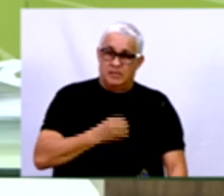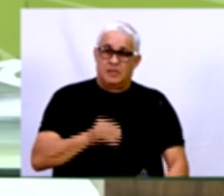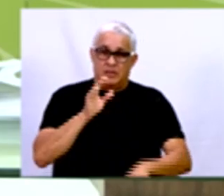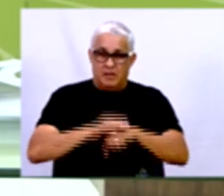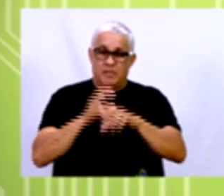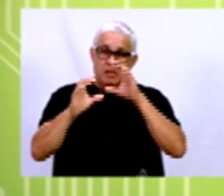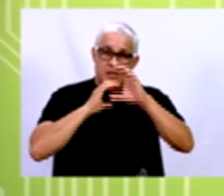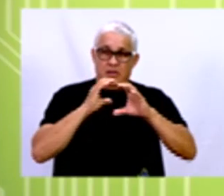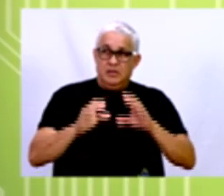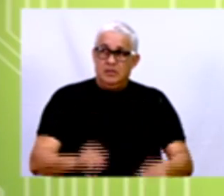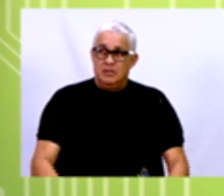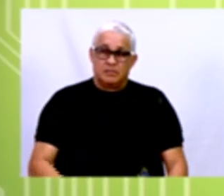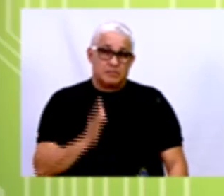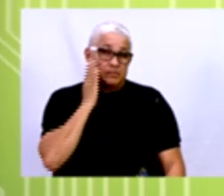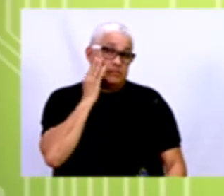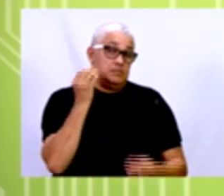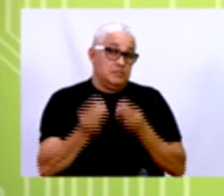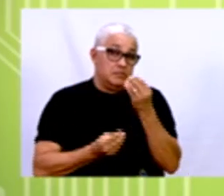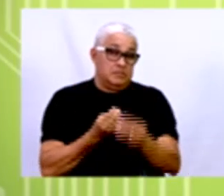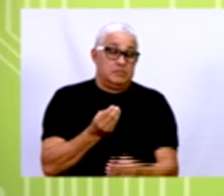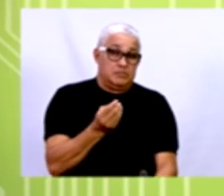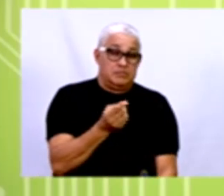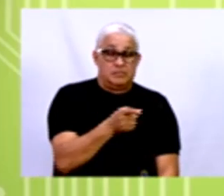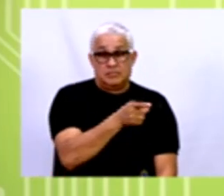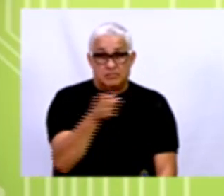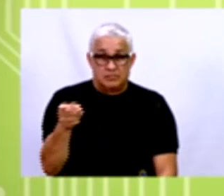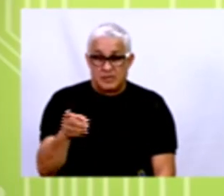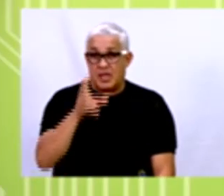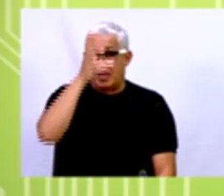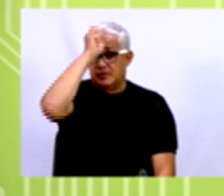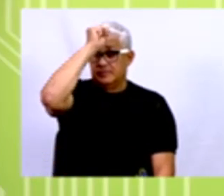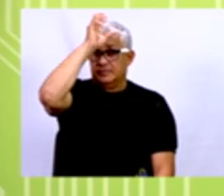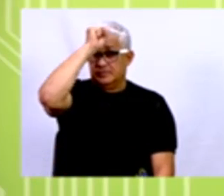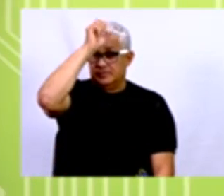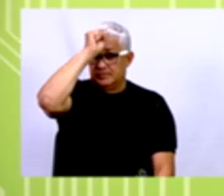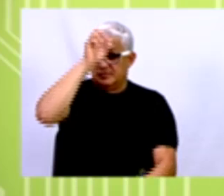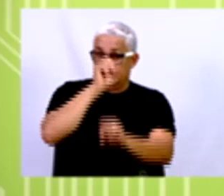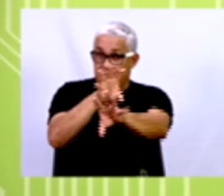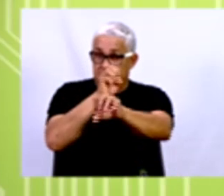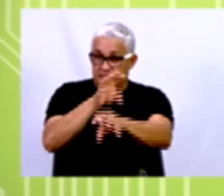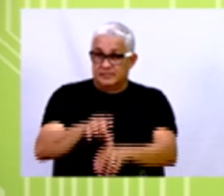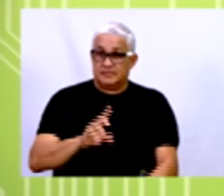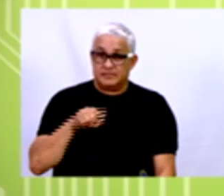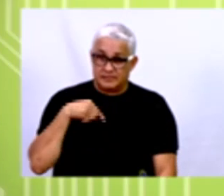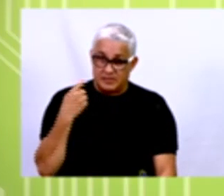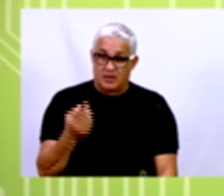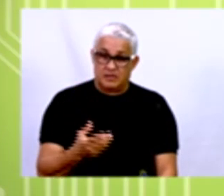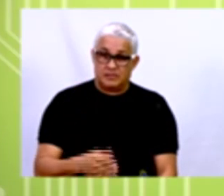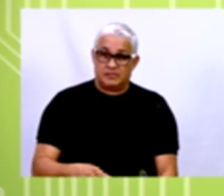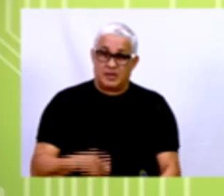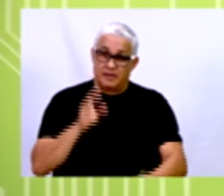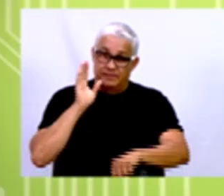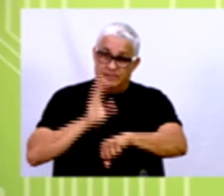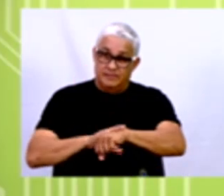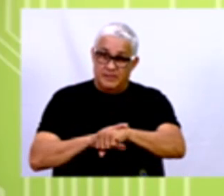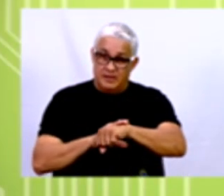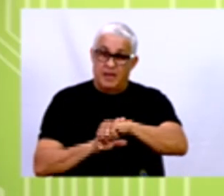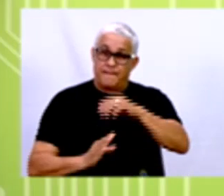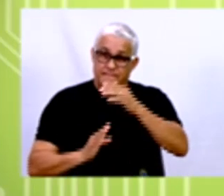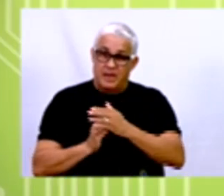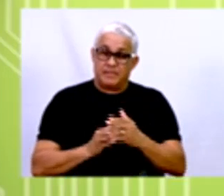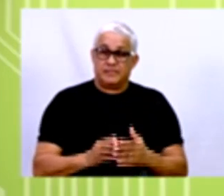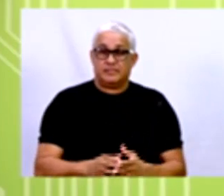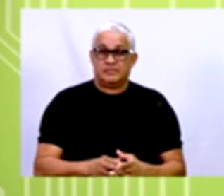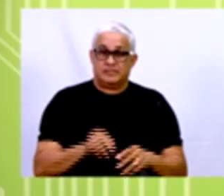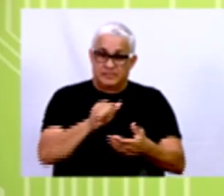é? E para saber se vocês, né, captaram bem a nossa mensagem, nós vamos reservar agora o tempo para a nossa atividade